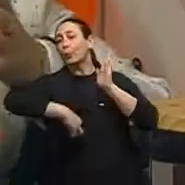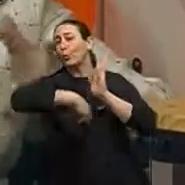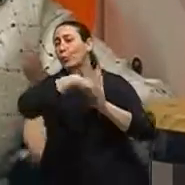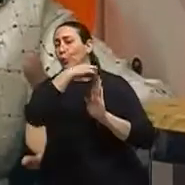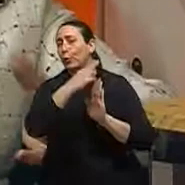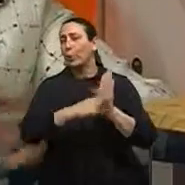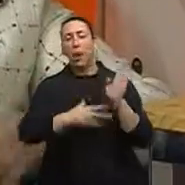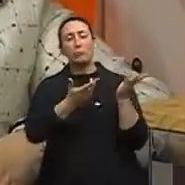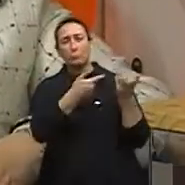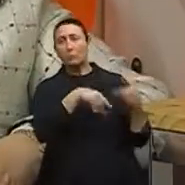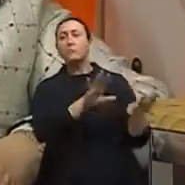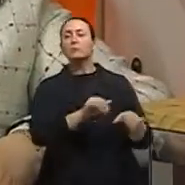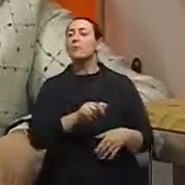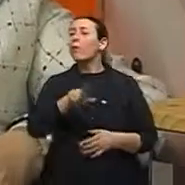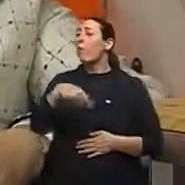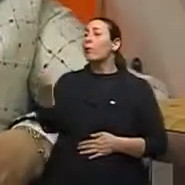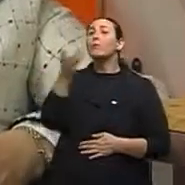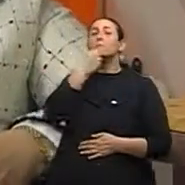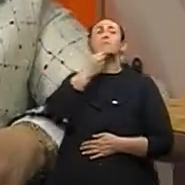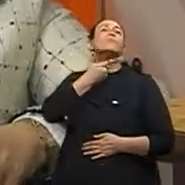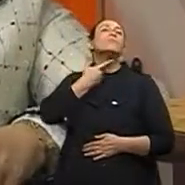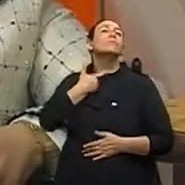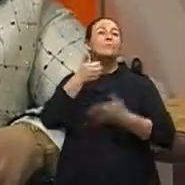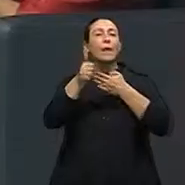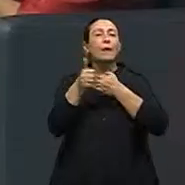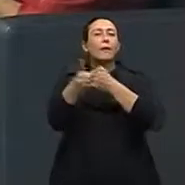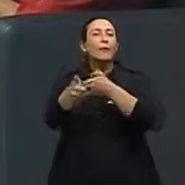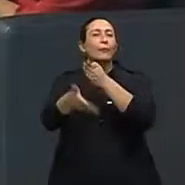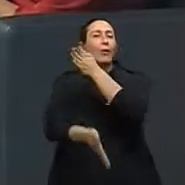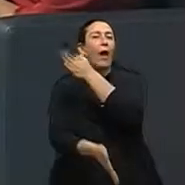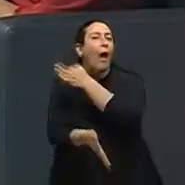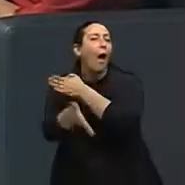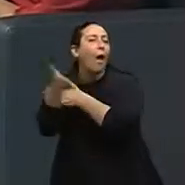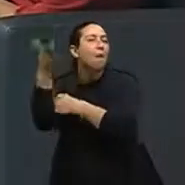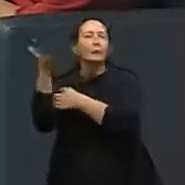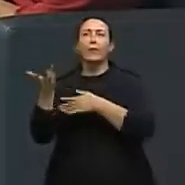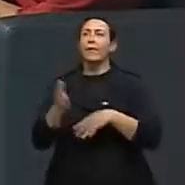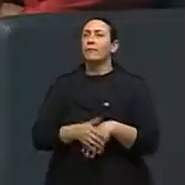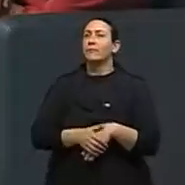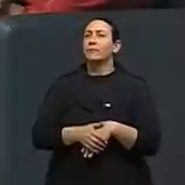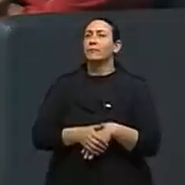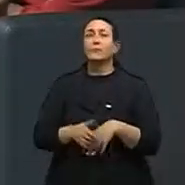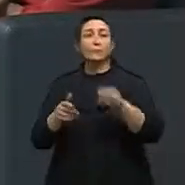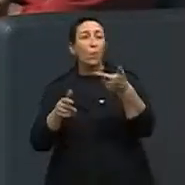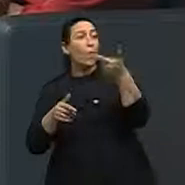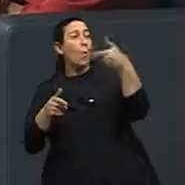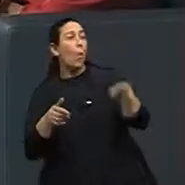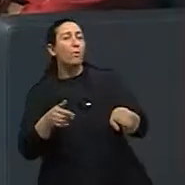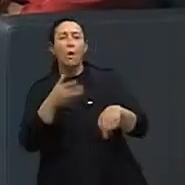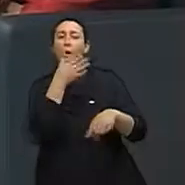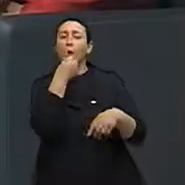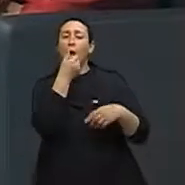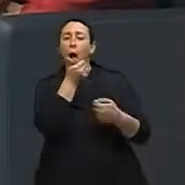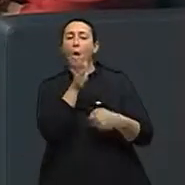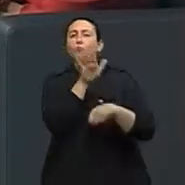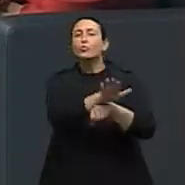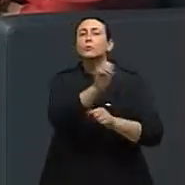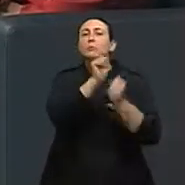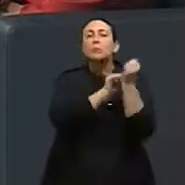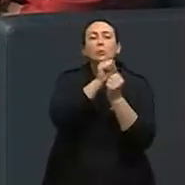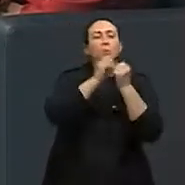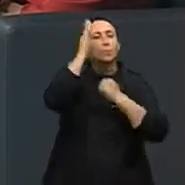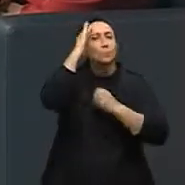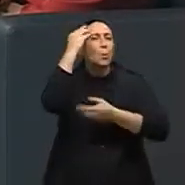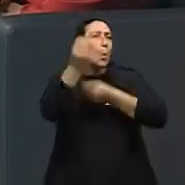ser agentes de viagem outros continuam no PR trabalho isso outros oferecem Consultoria tal então o